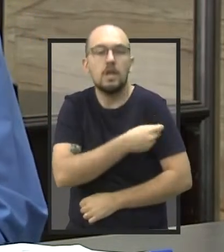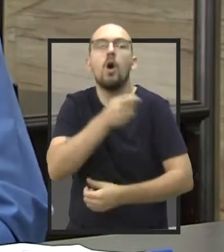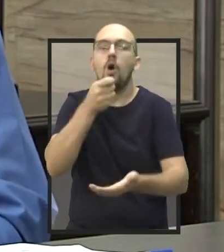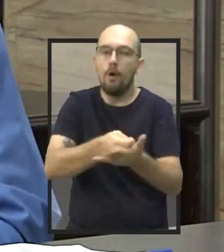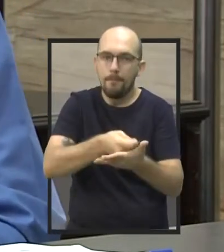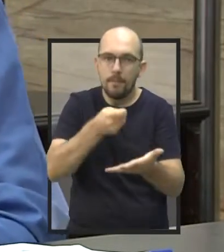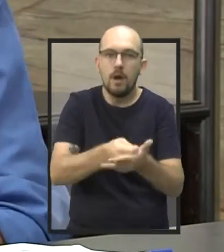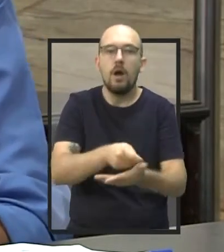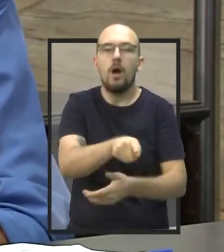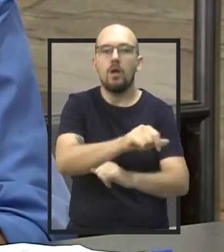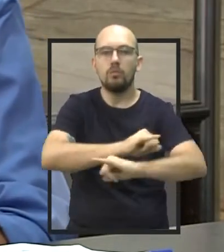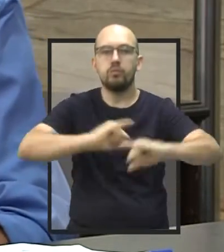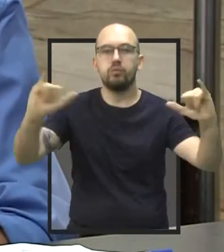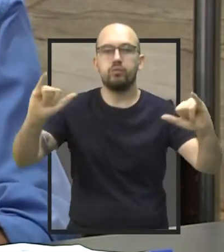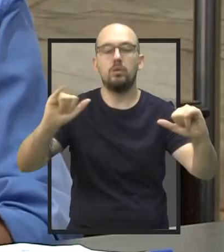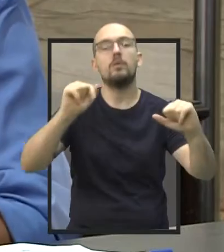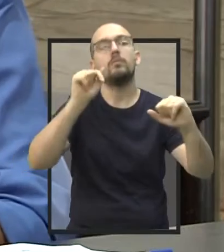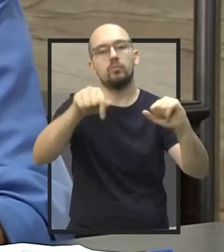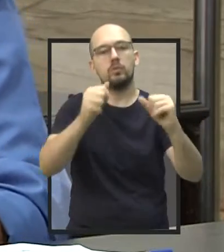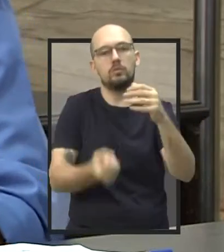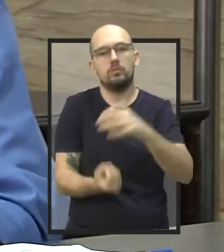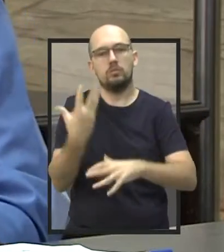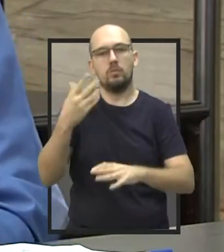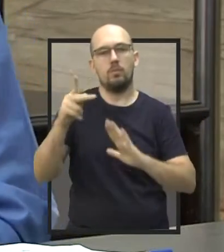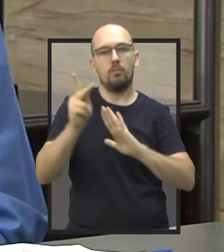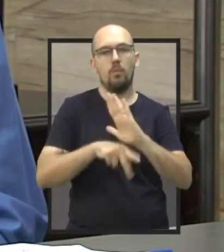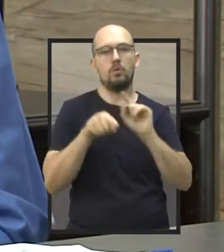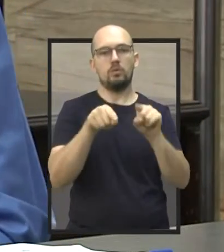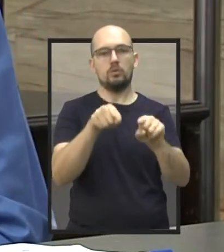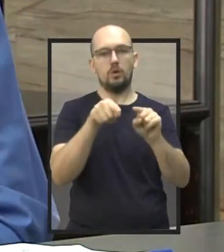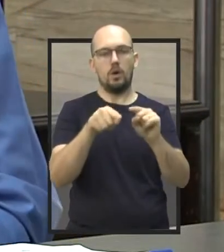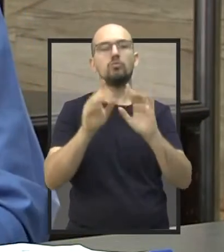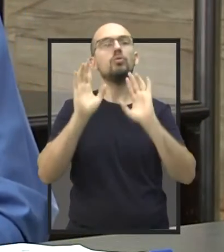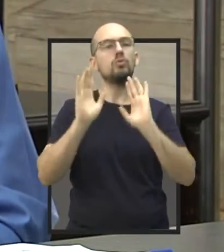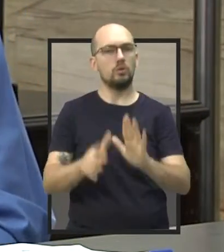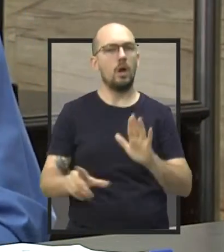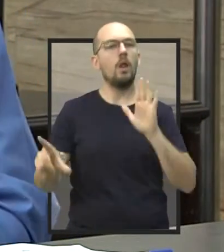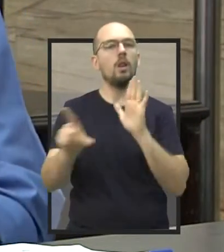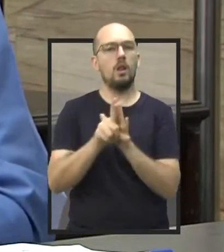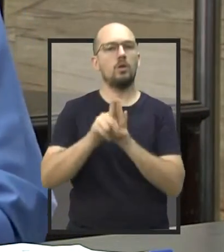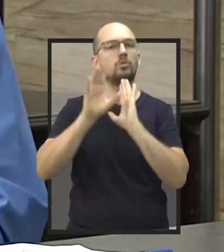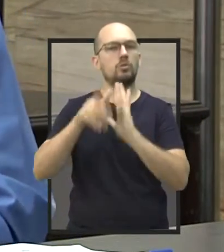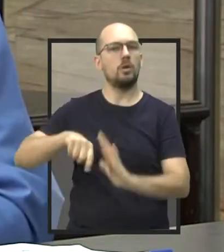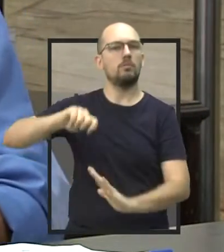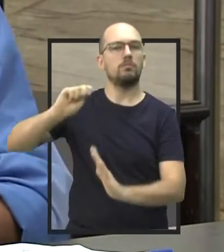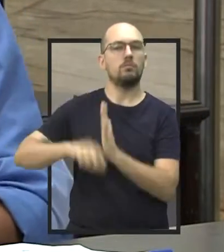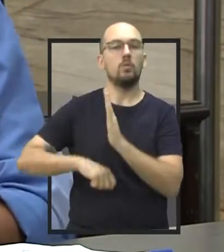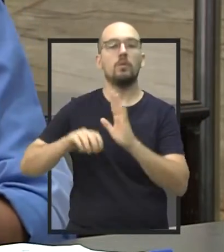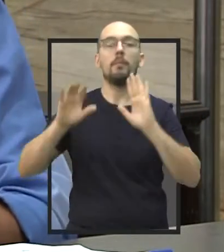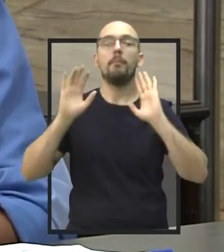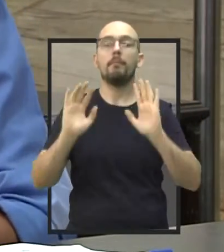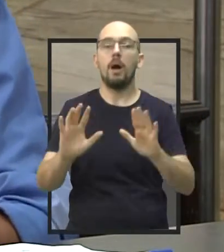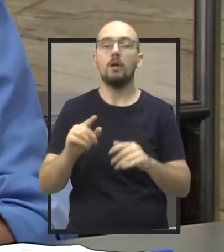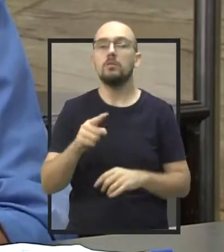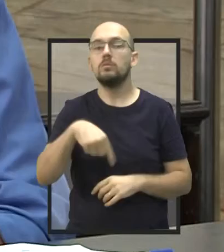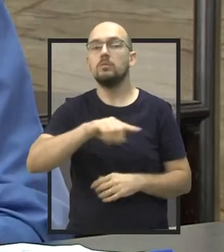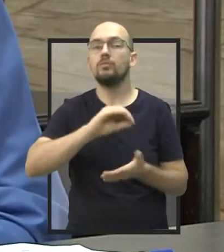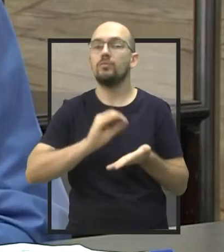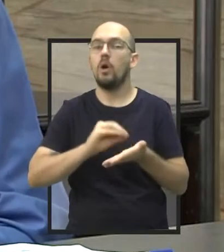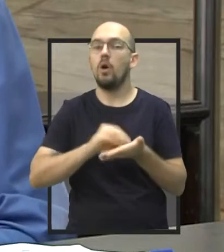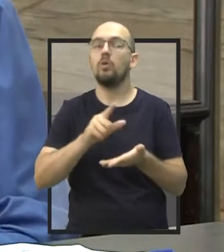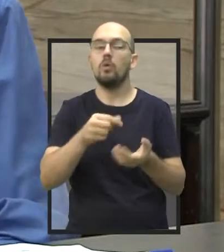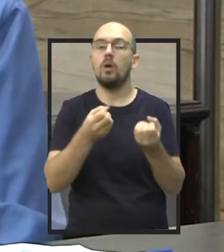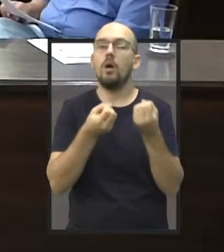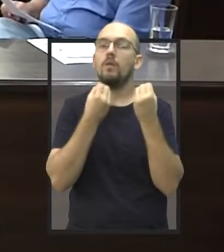Esse é o objetivo desse projeto que nós apresentamos e se tornou lei. Por quê? Porque não estavam seguindo uma recomendação do Tribunal